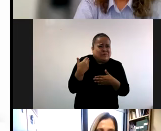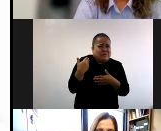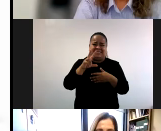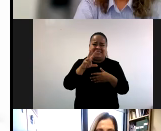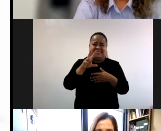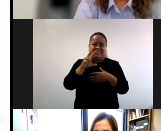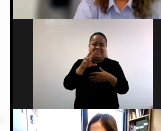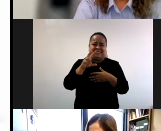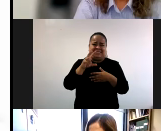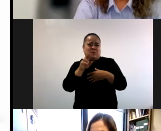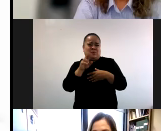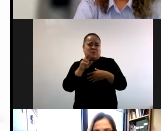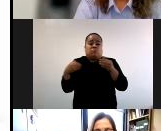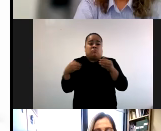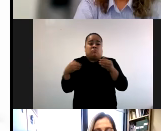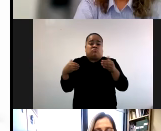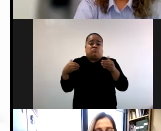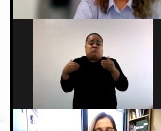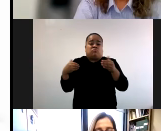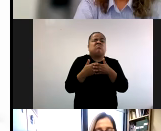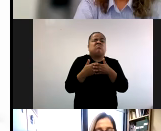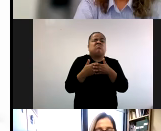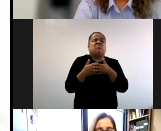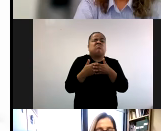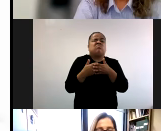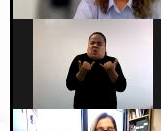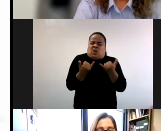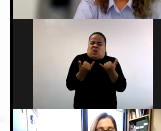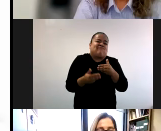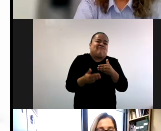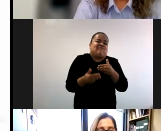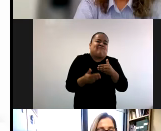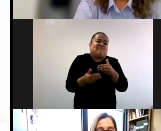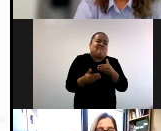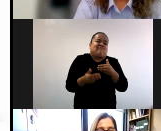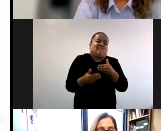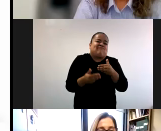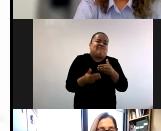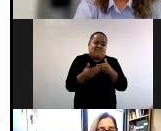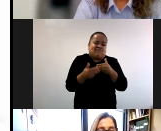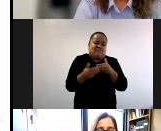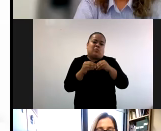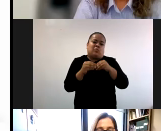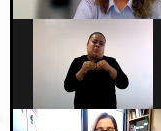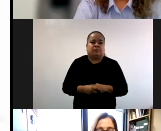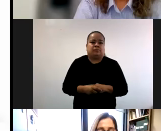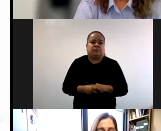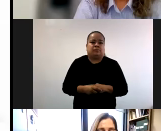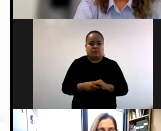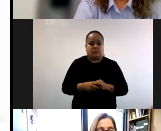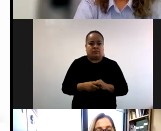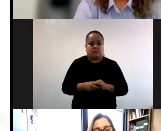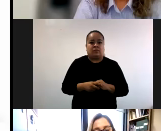essa tendência de duplicar os casos. Vai continuar essa tendência a duplicar os casos. Na